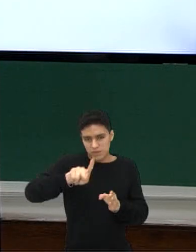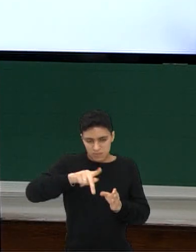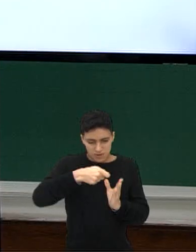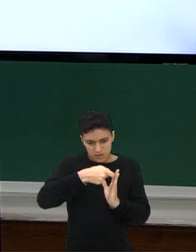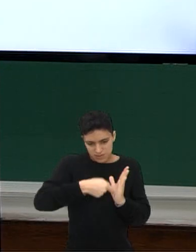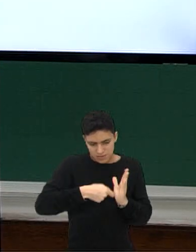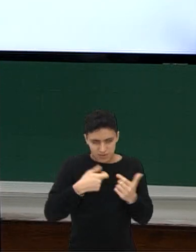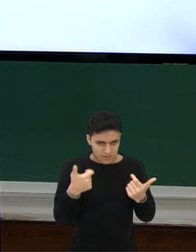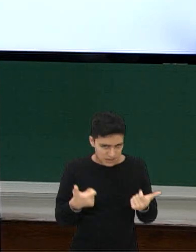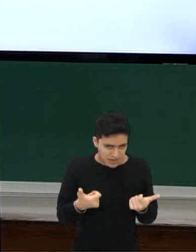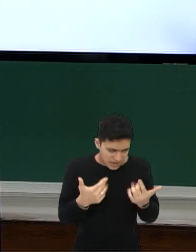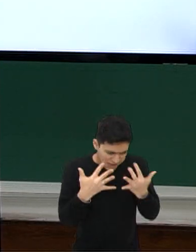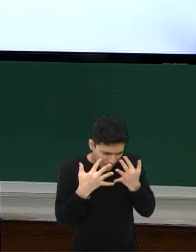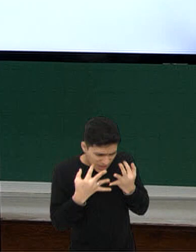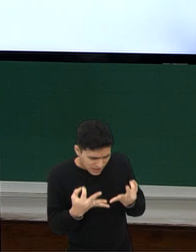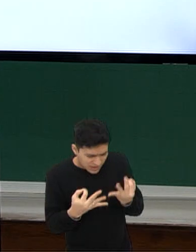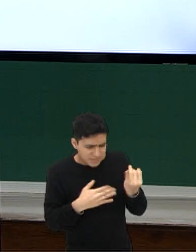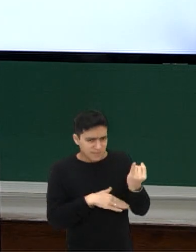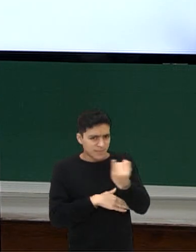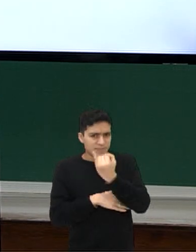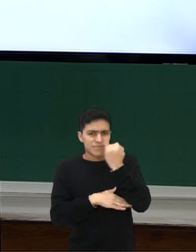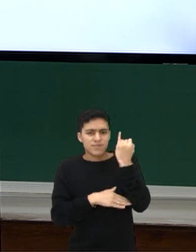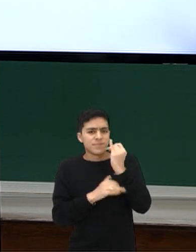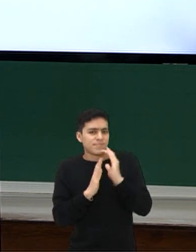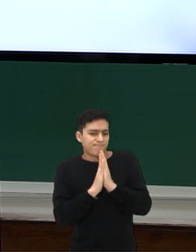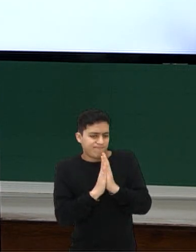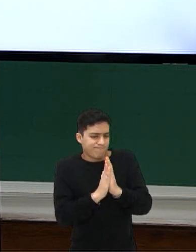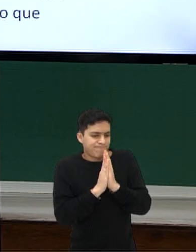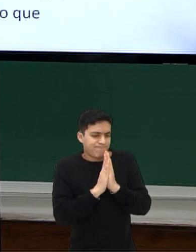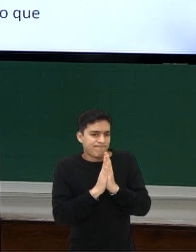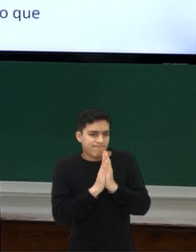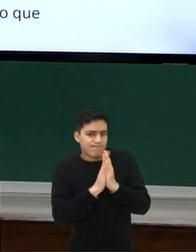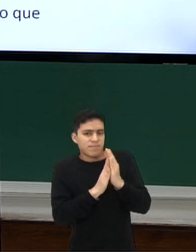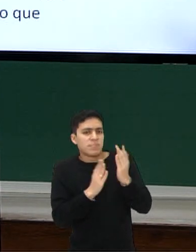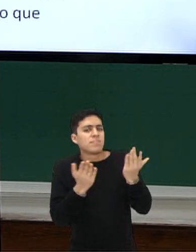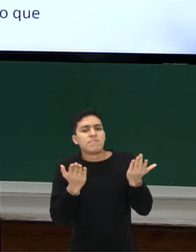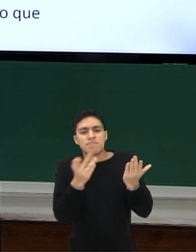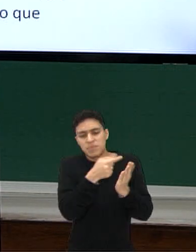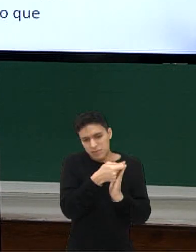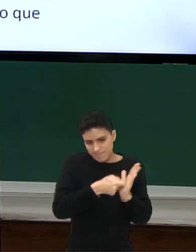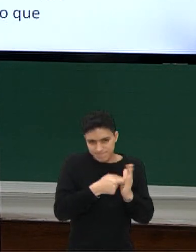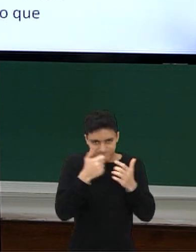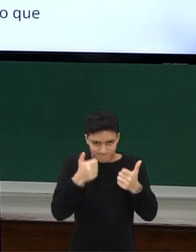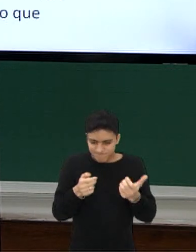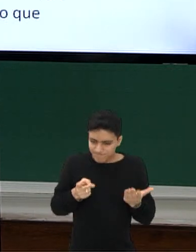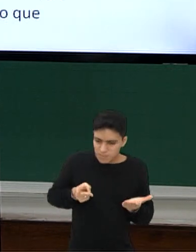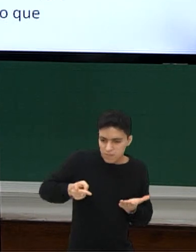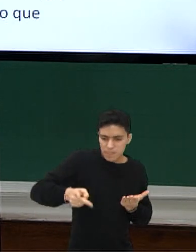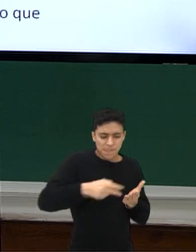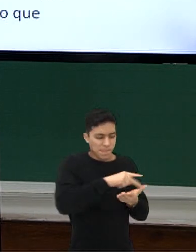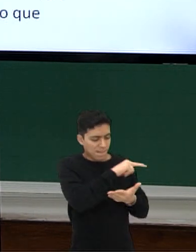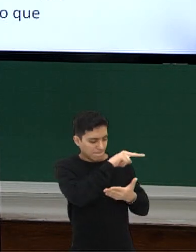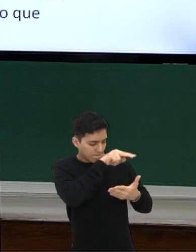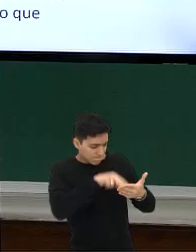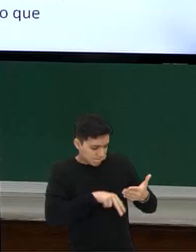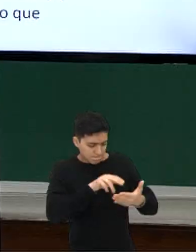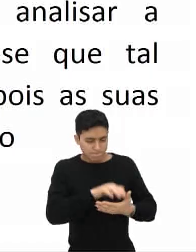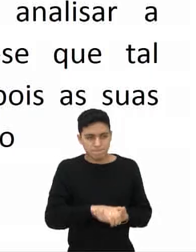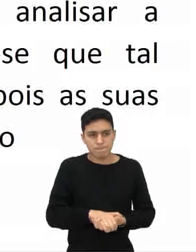Muito importante, presta atenção nisso, tá? Deixa uma bem legal ali para a tua redação. Vamos continuar lendo, vamos